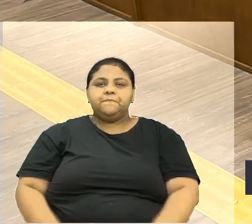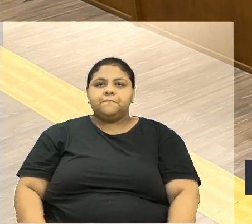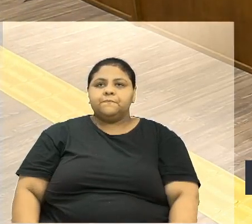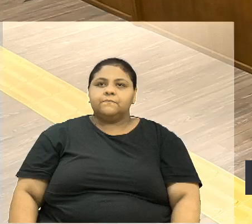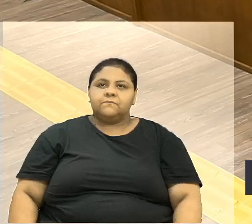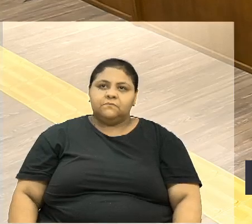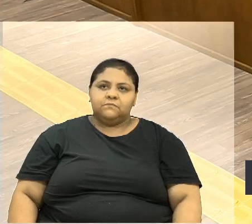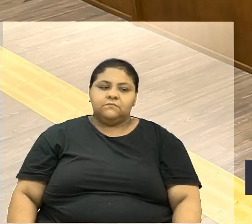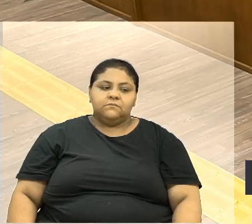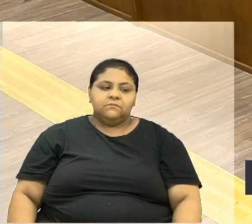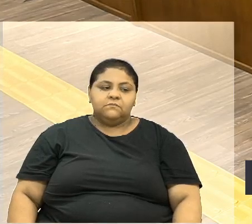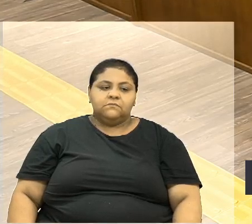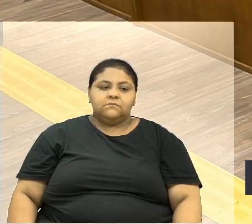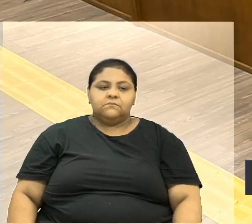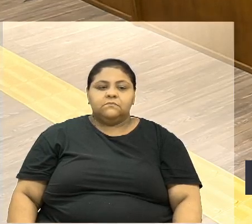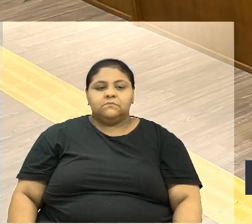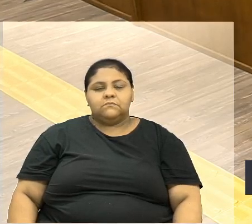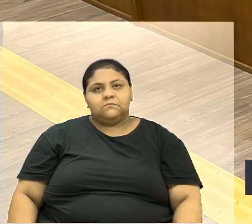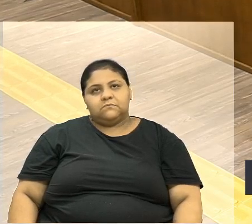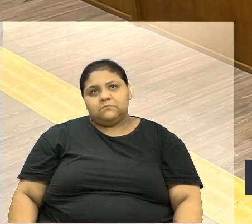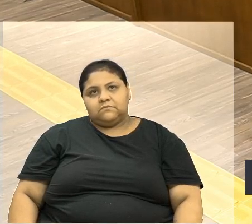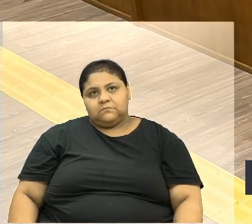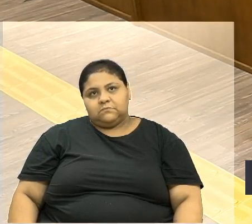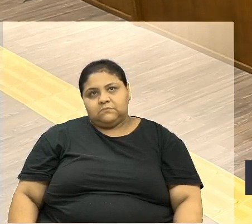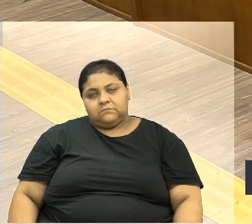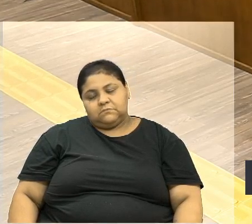Então, me dá a tua hoje.